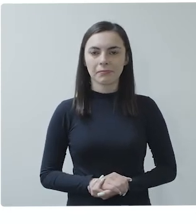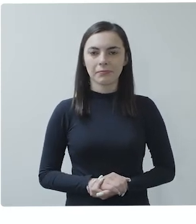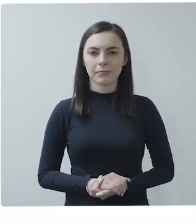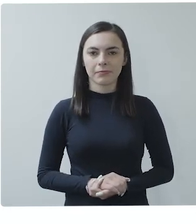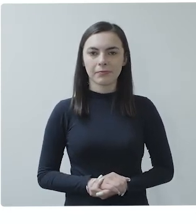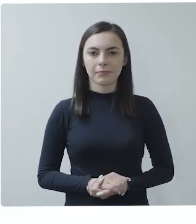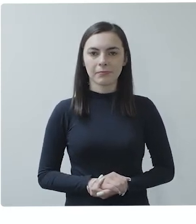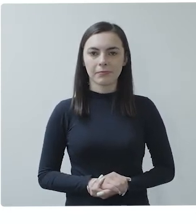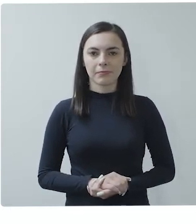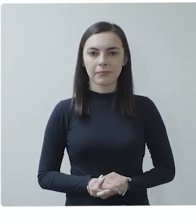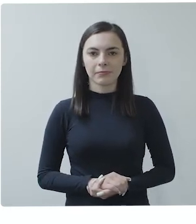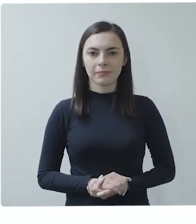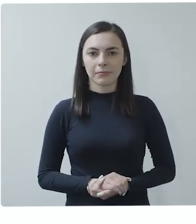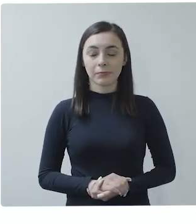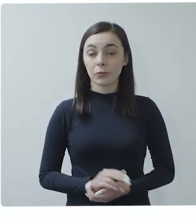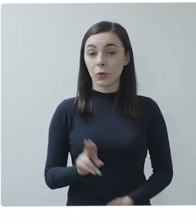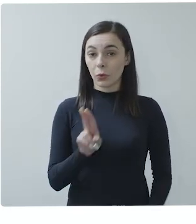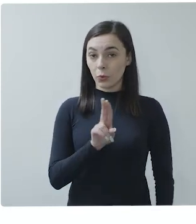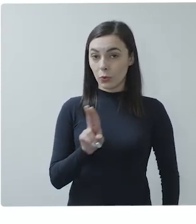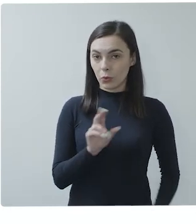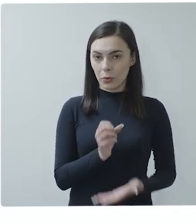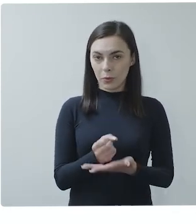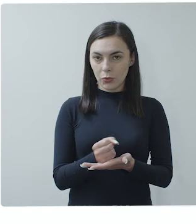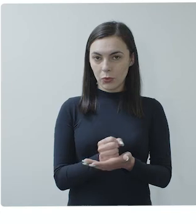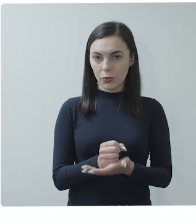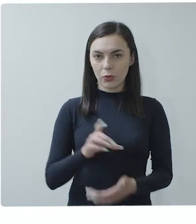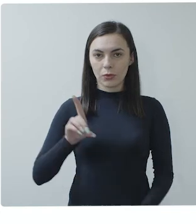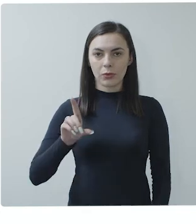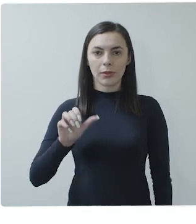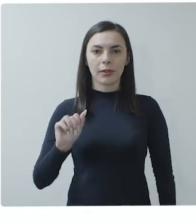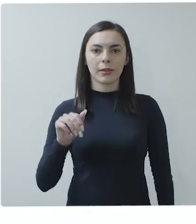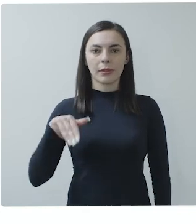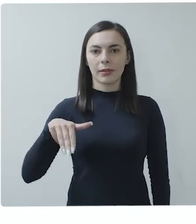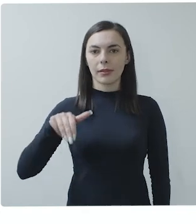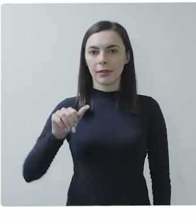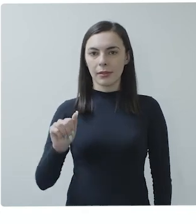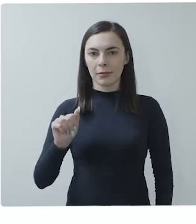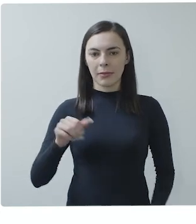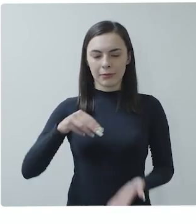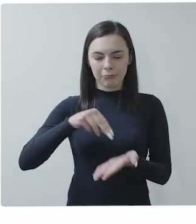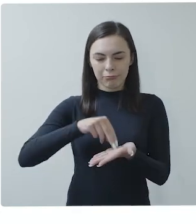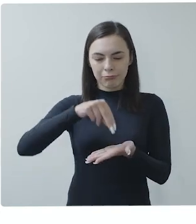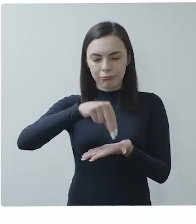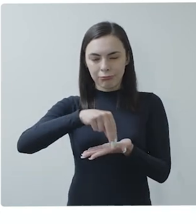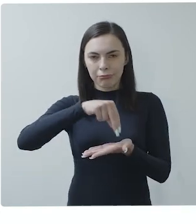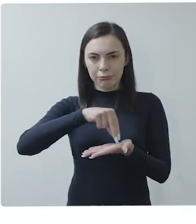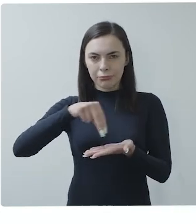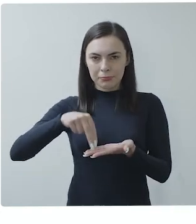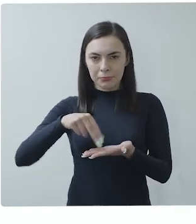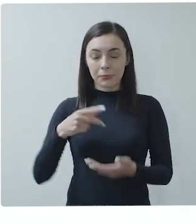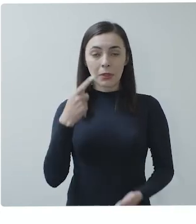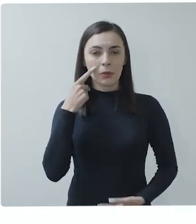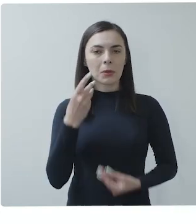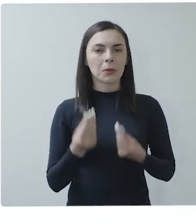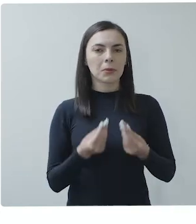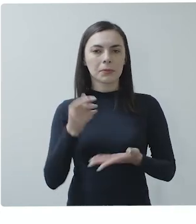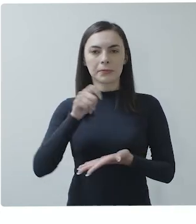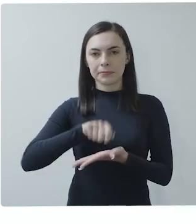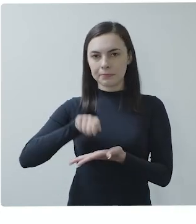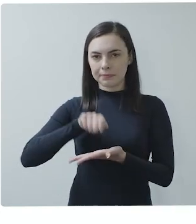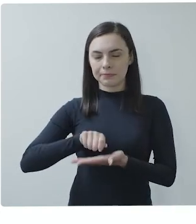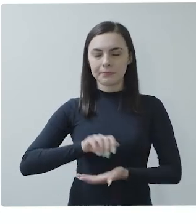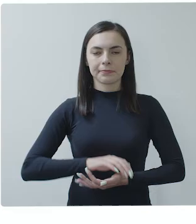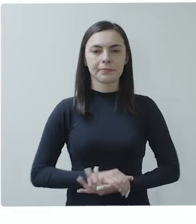O nome desse jogo é Dama. Então, vamos escrever dama aqui com a